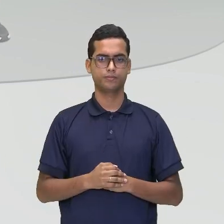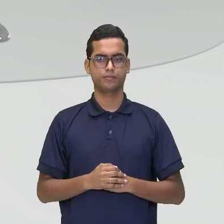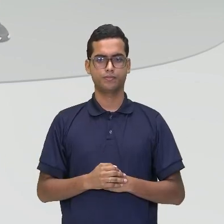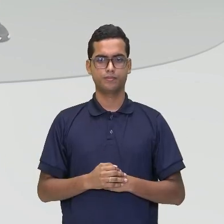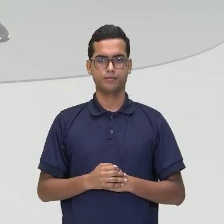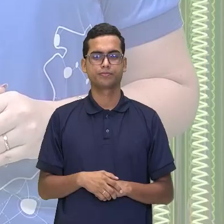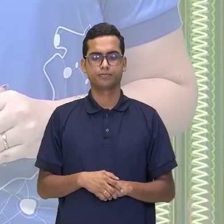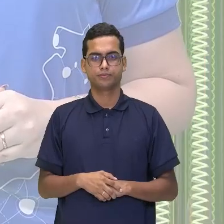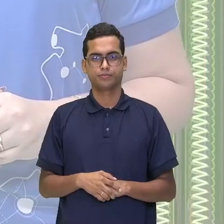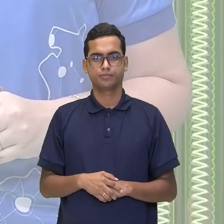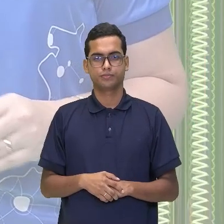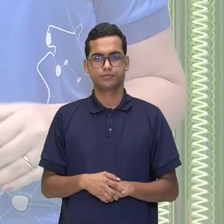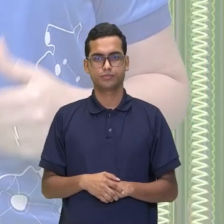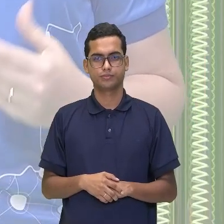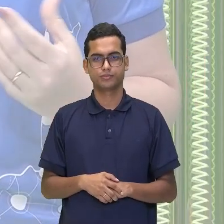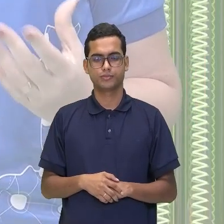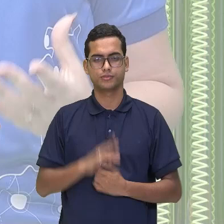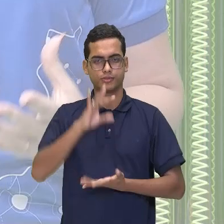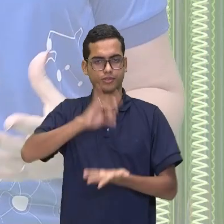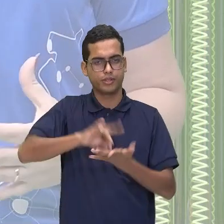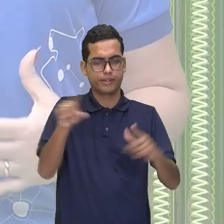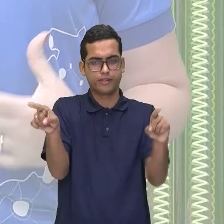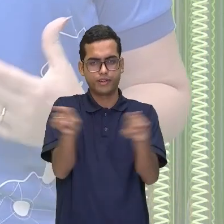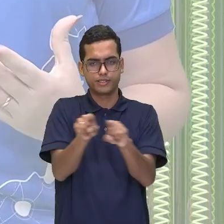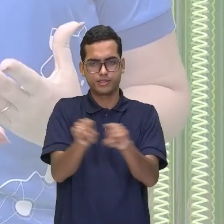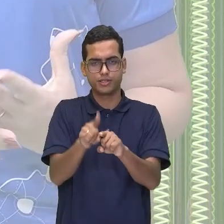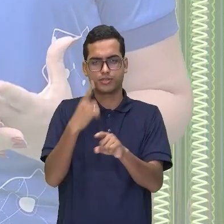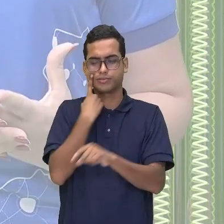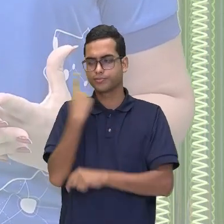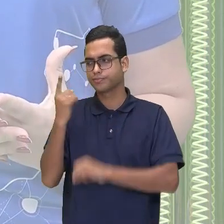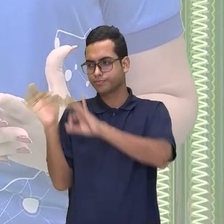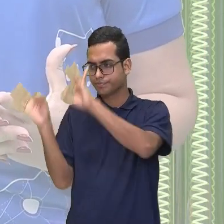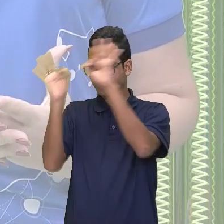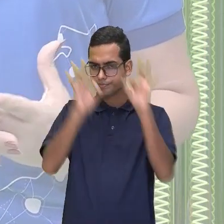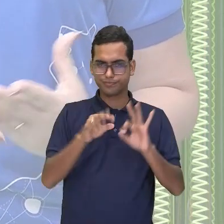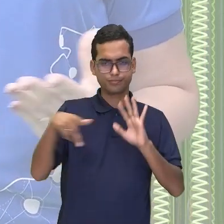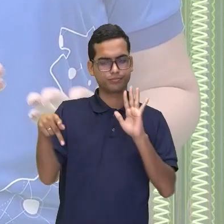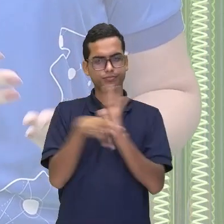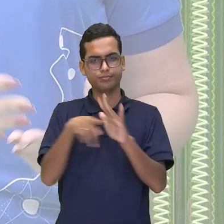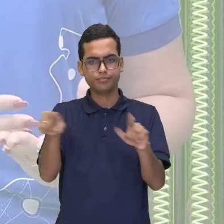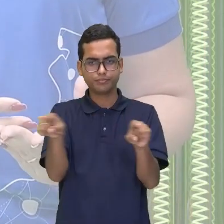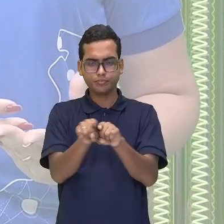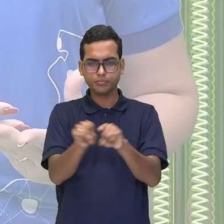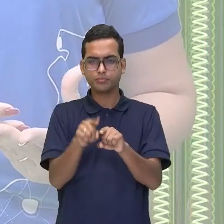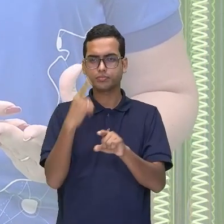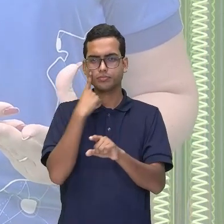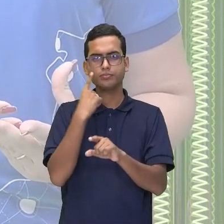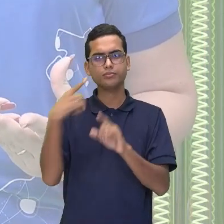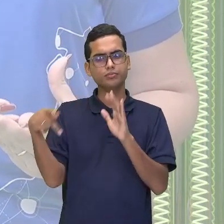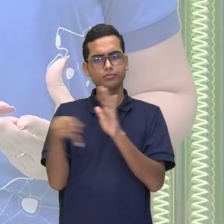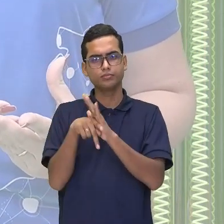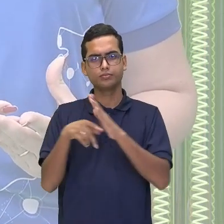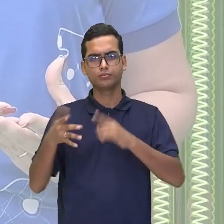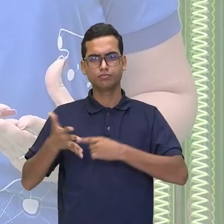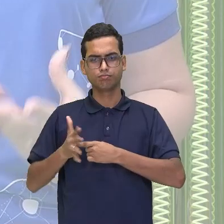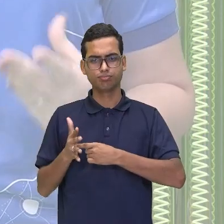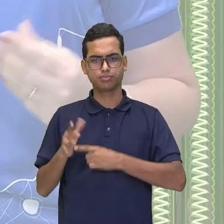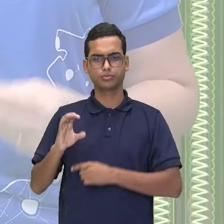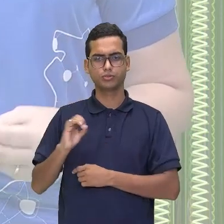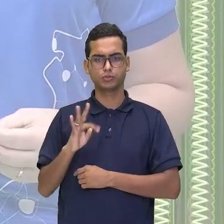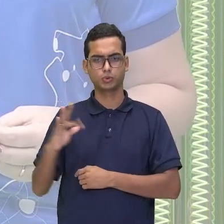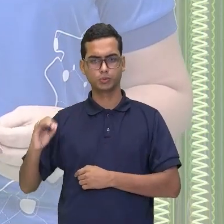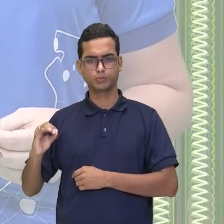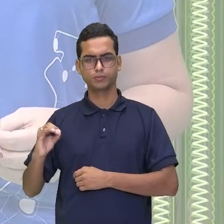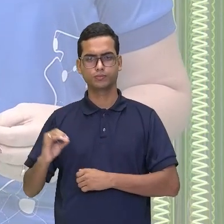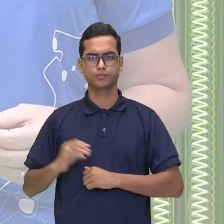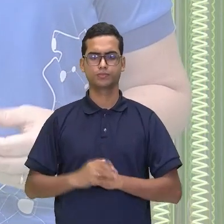como a gente viu aí, né, o nosso funcionamento do motor de Otto, mas ele não é o único tipo de motor, tá? Nós vamos